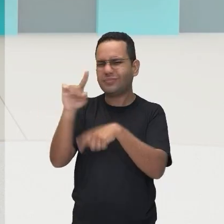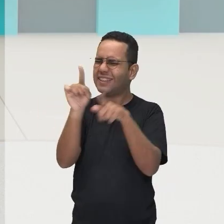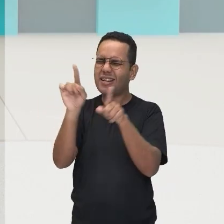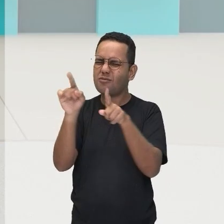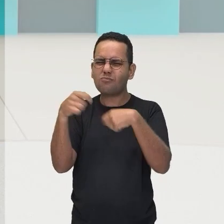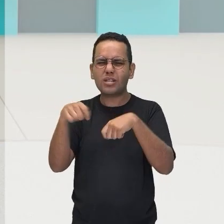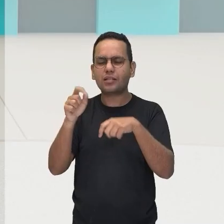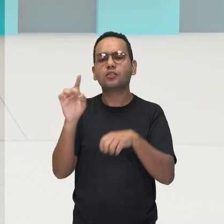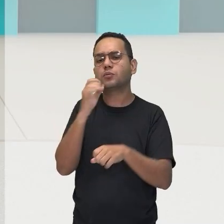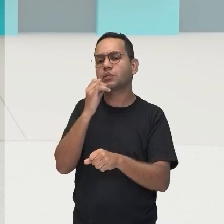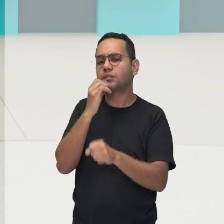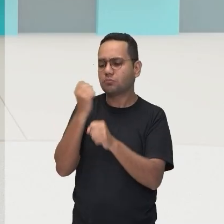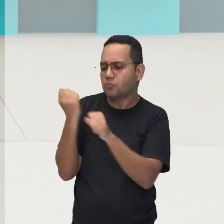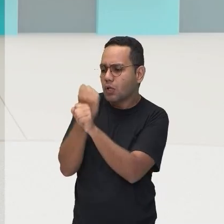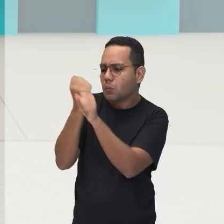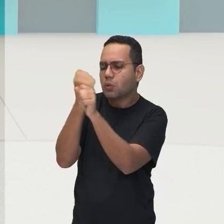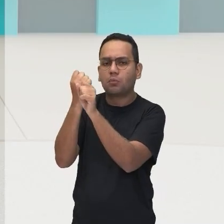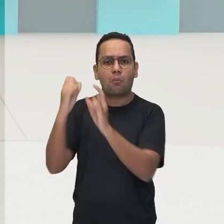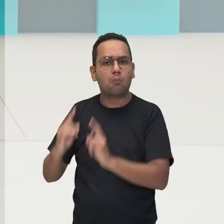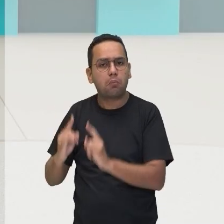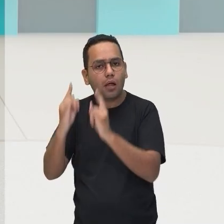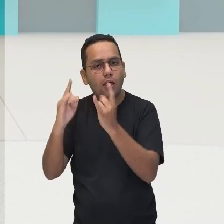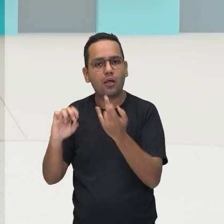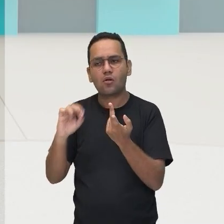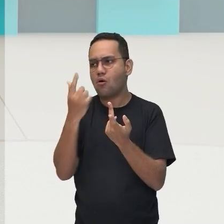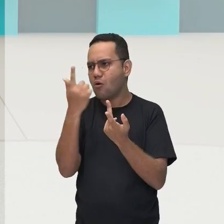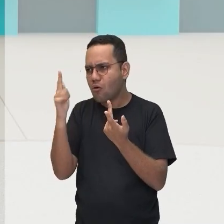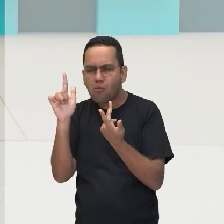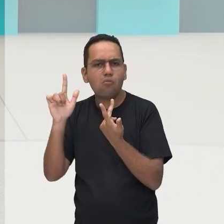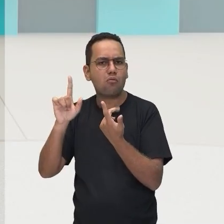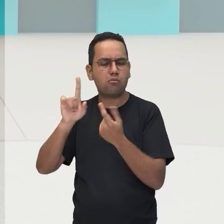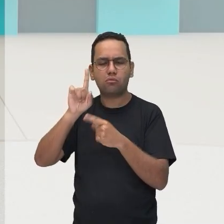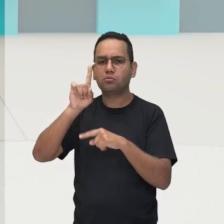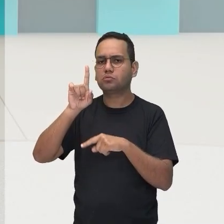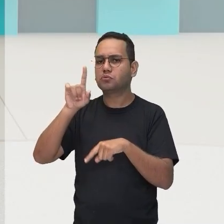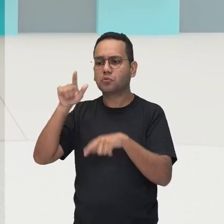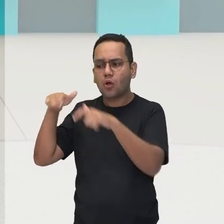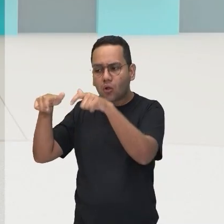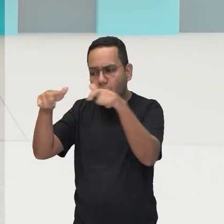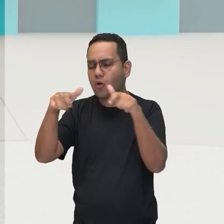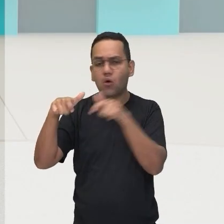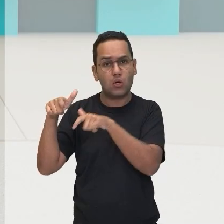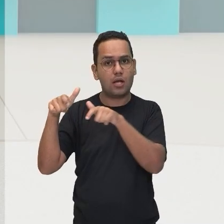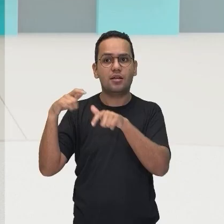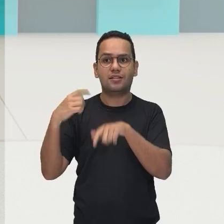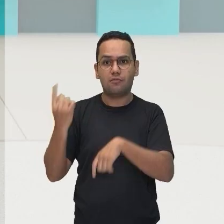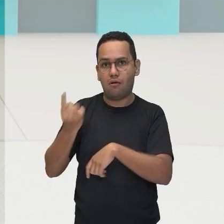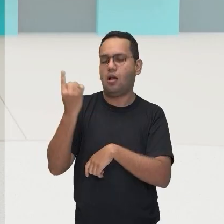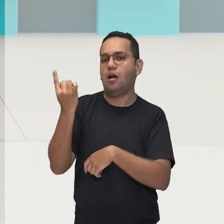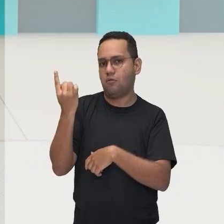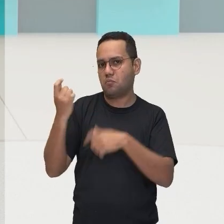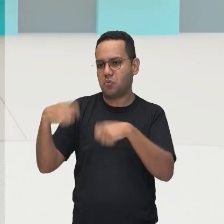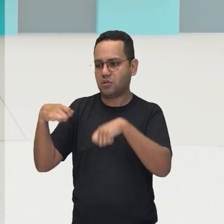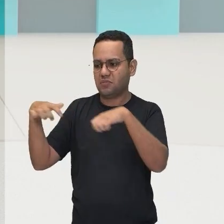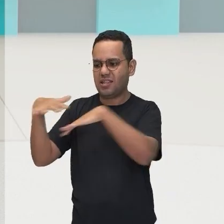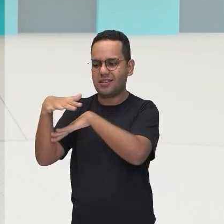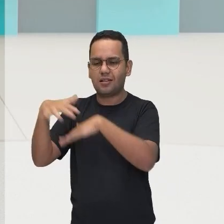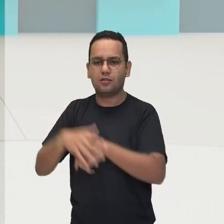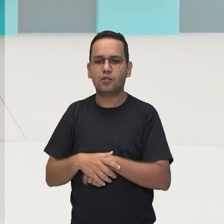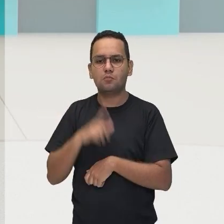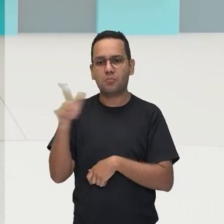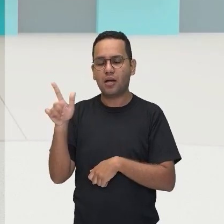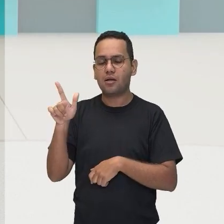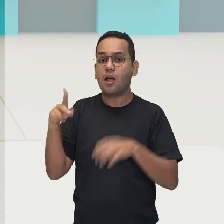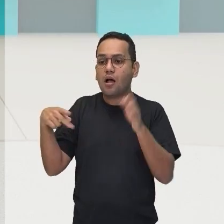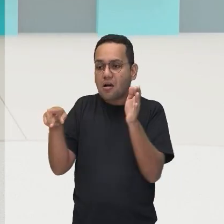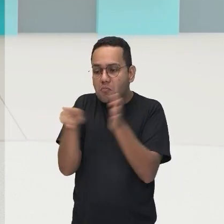de antenas, enfim, de pontes, de lugares bem altos dentro das cidades, utilizando aí essa